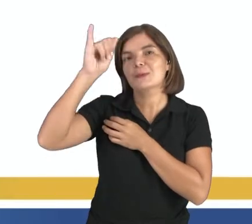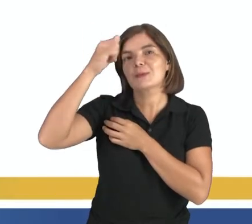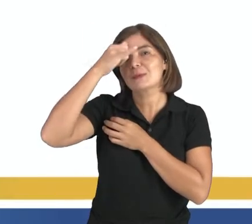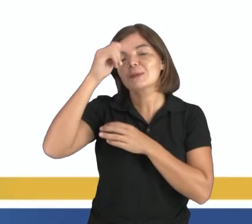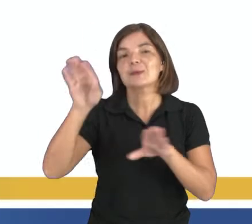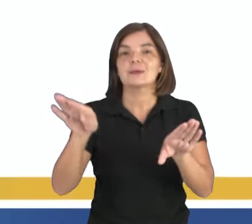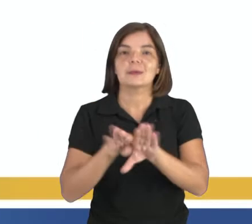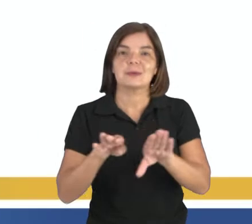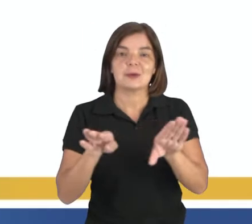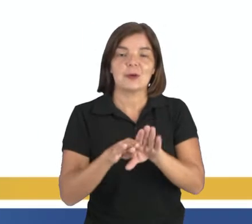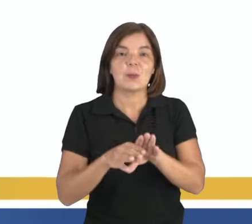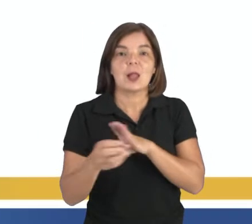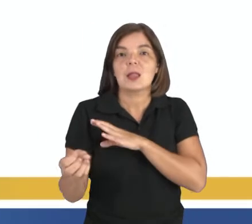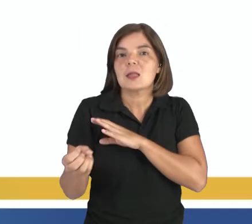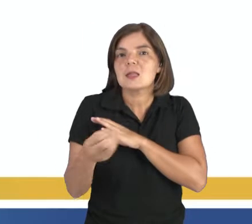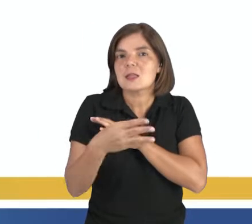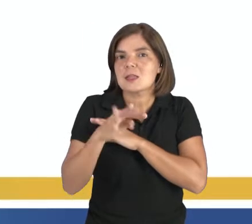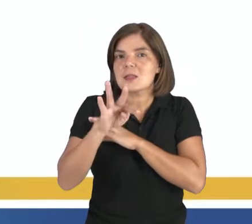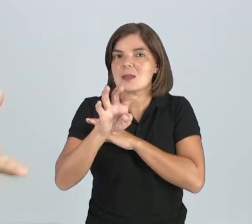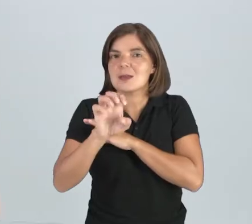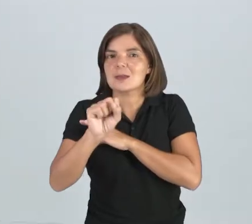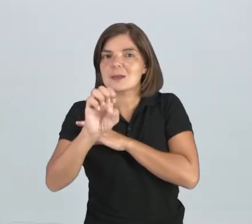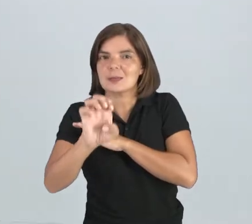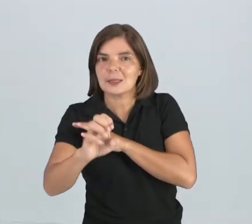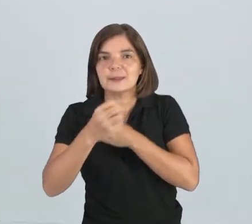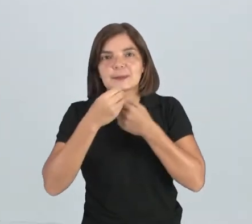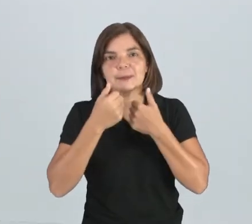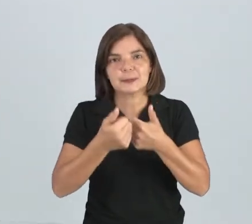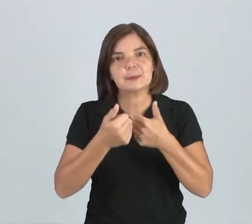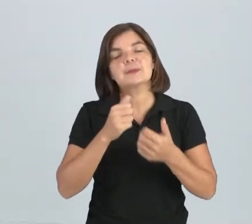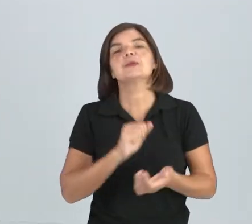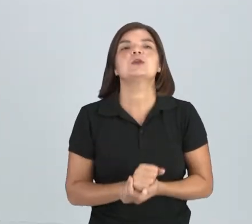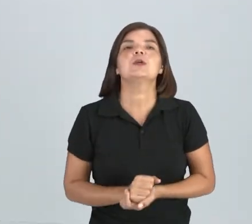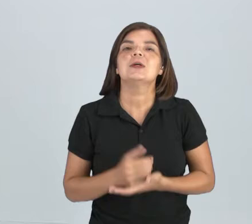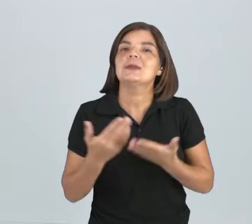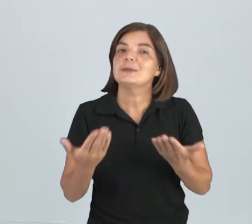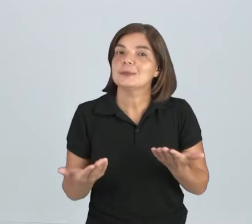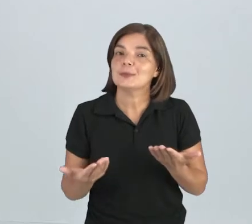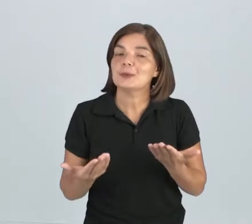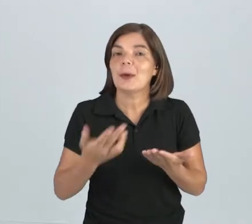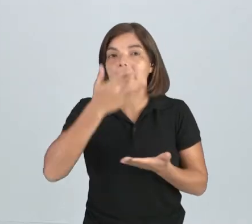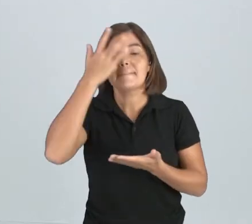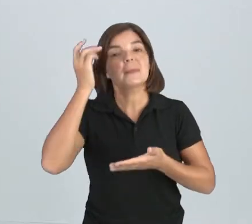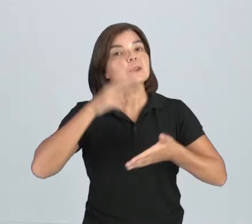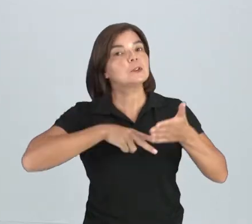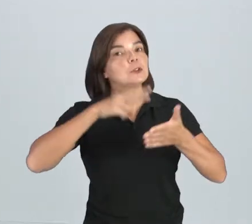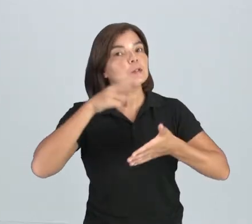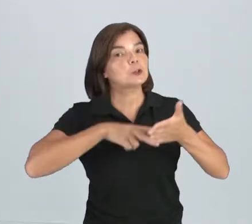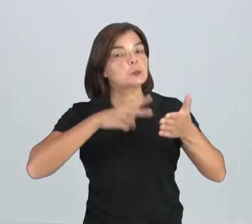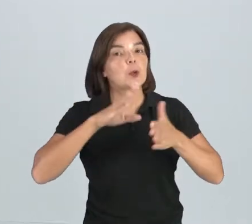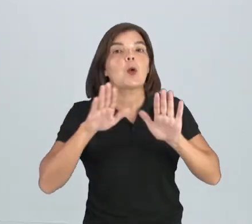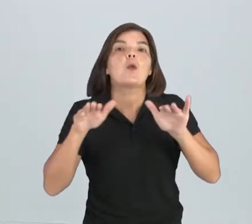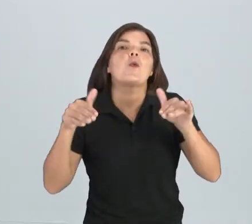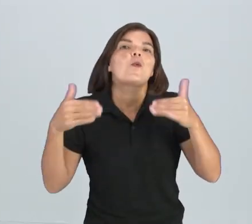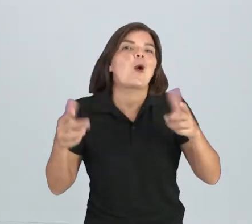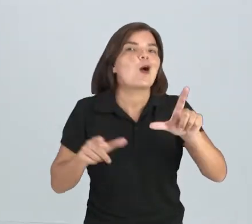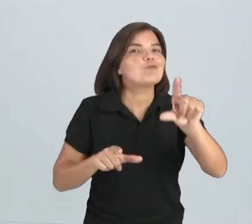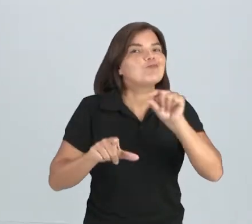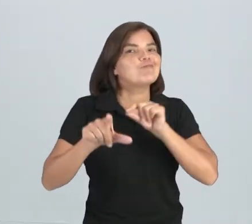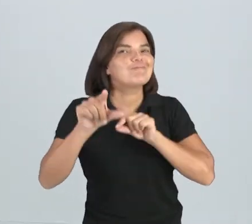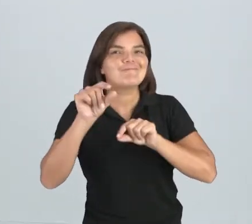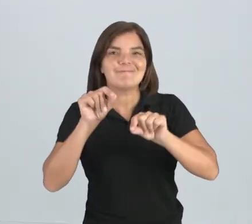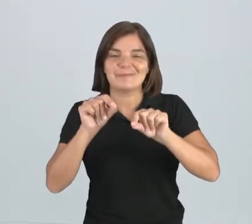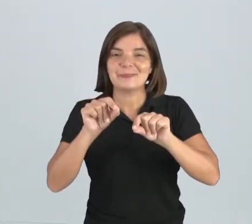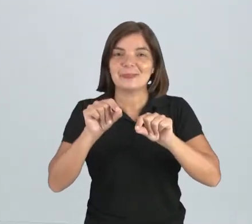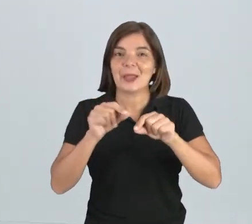uma nova tese, tá bom? E aí vai ficar para o leitor definir qual é que ele